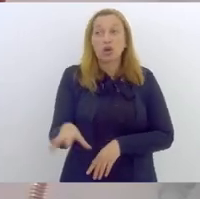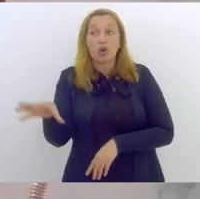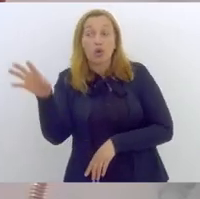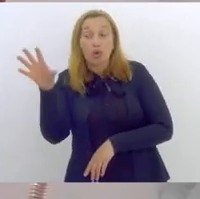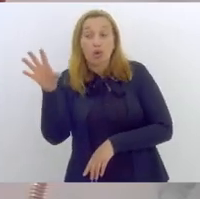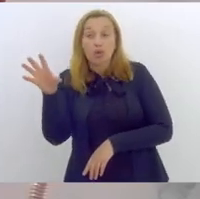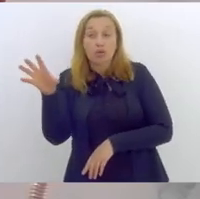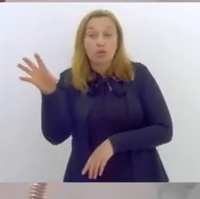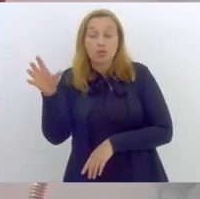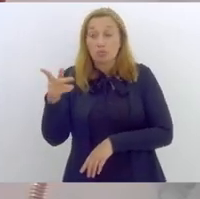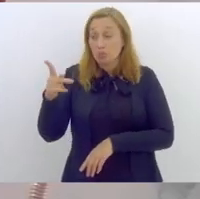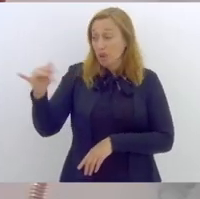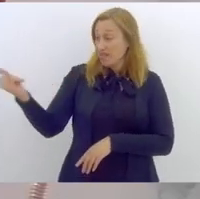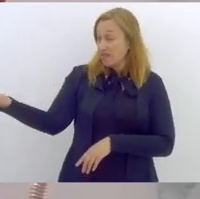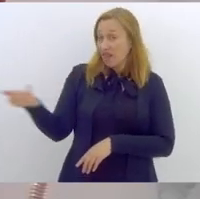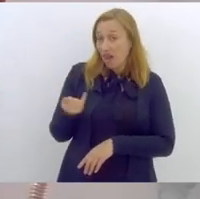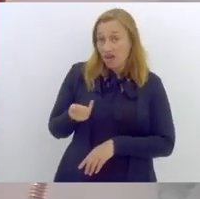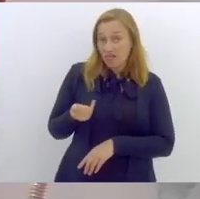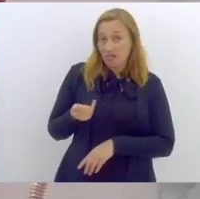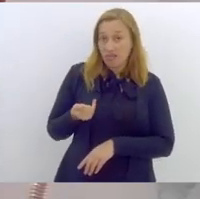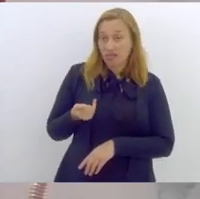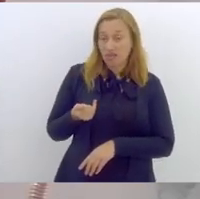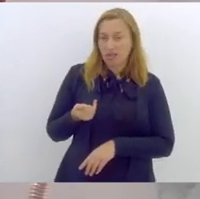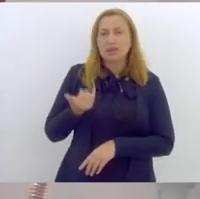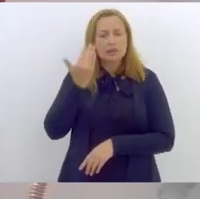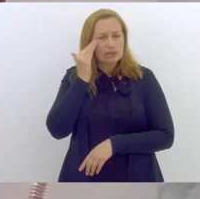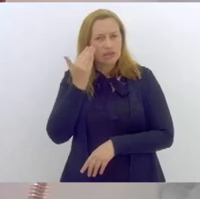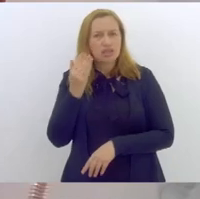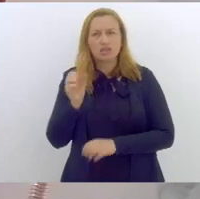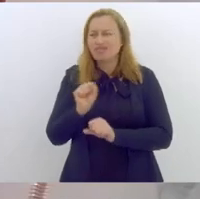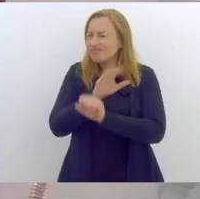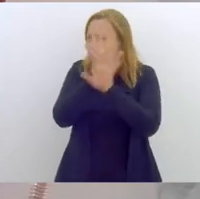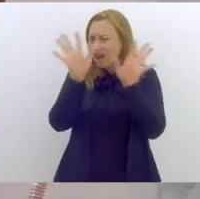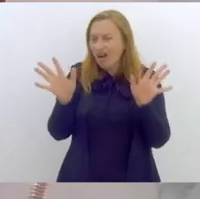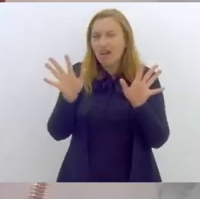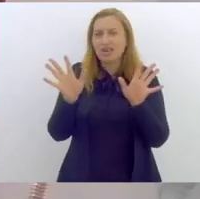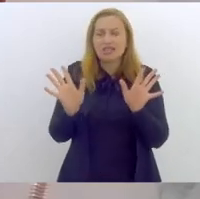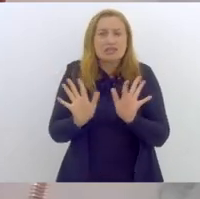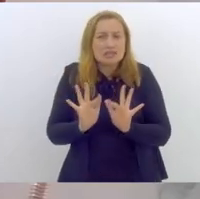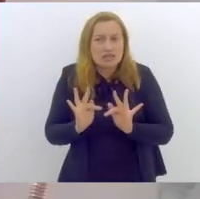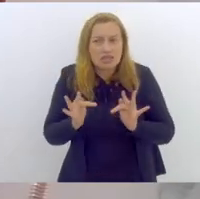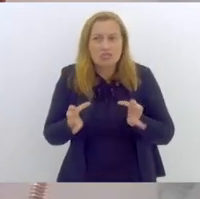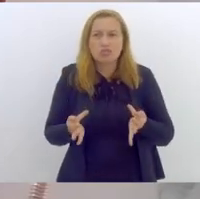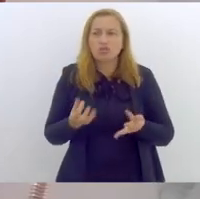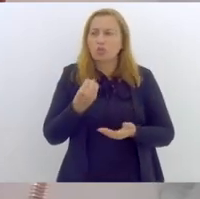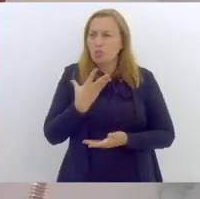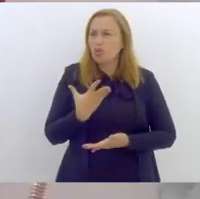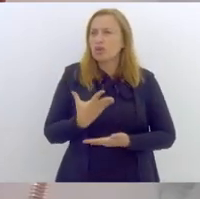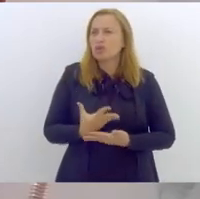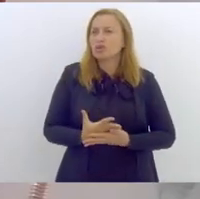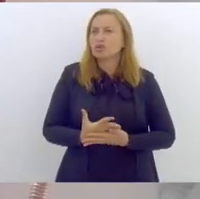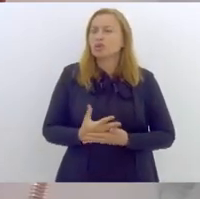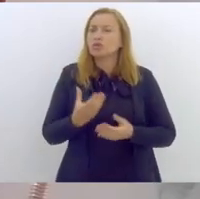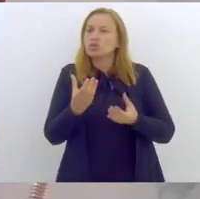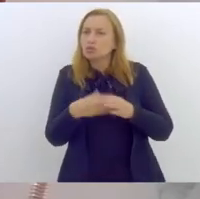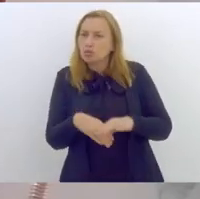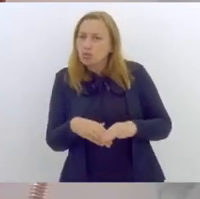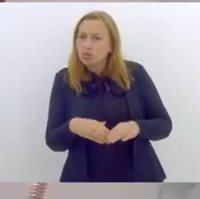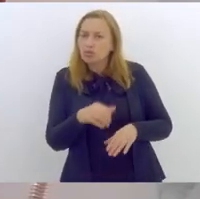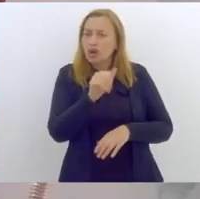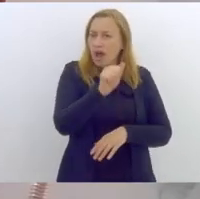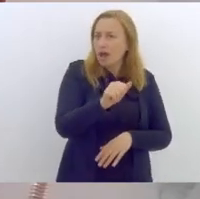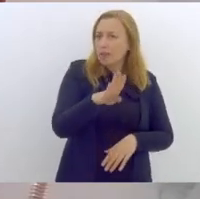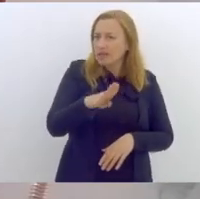falecido pai é que a gente entenda também de forma muito clara e cordial e numa boa olha os concursos Tais